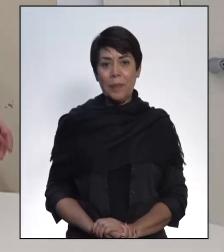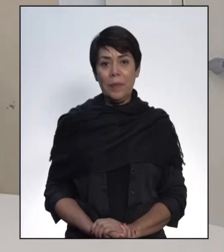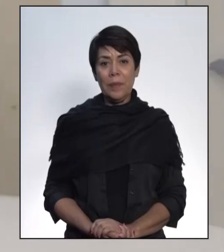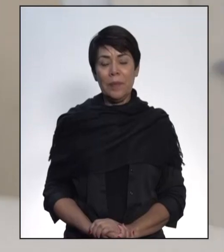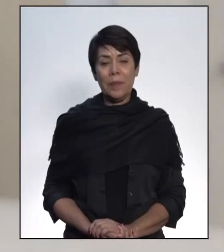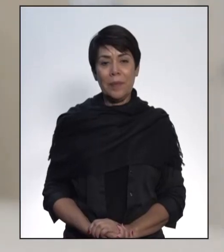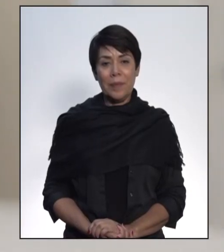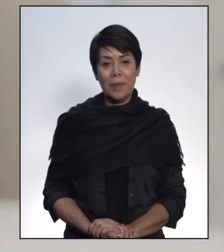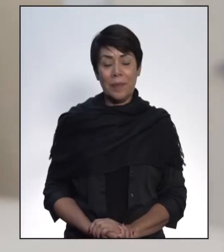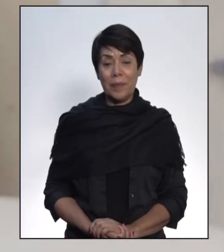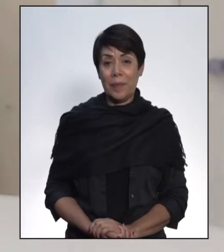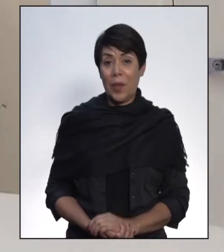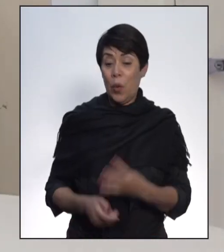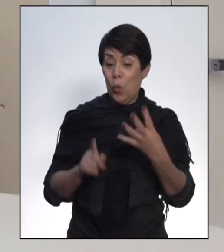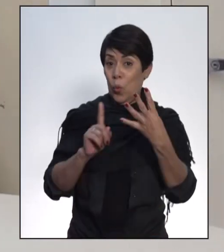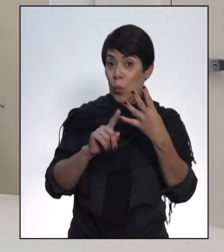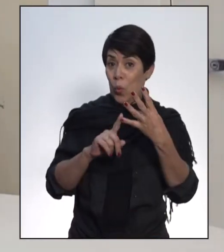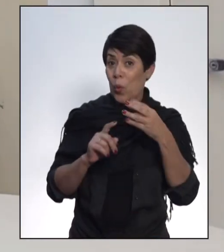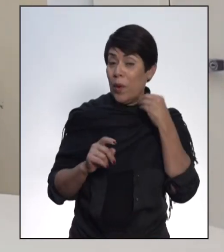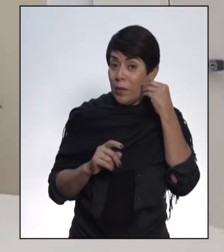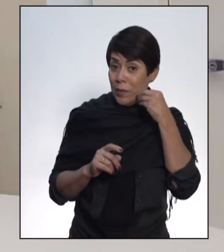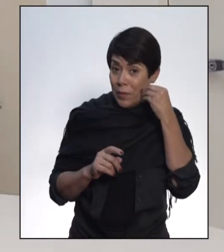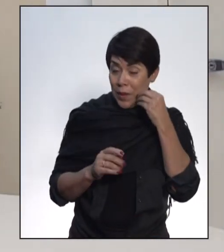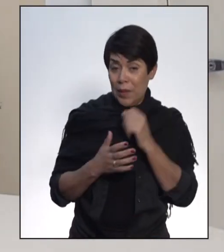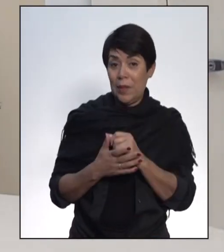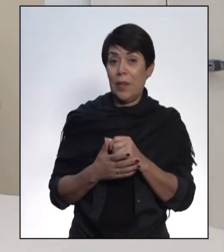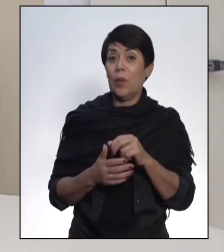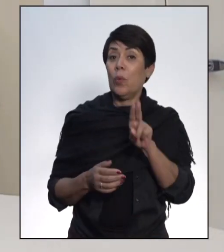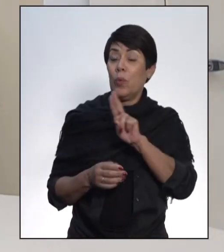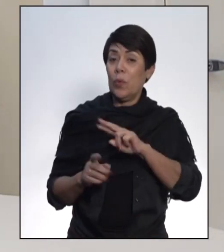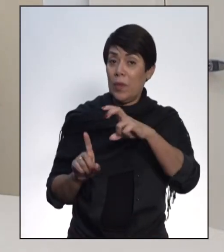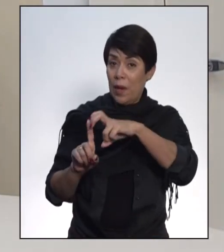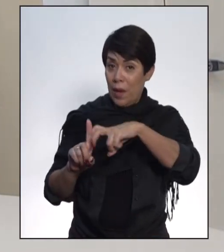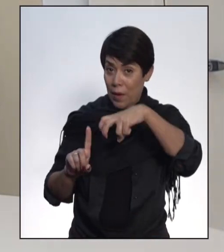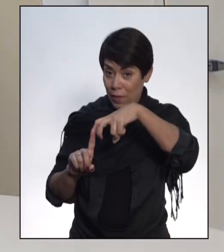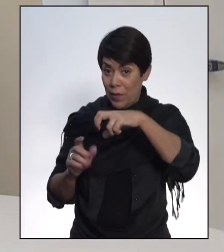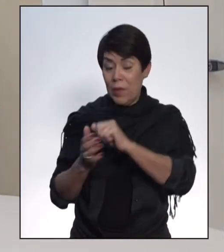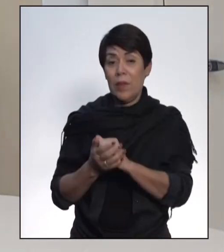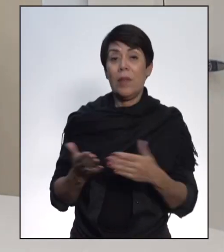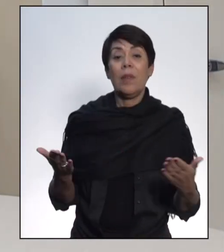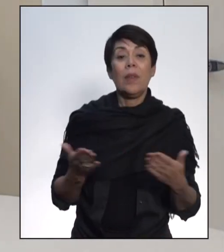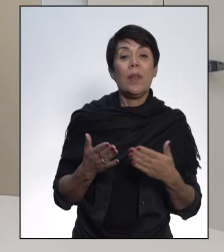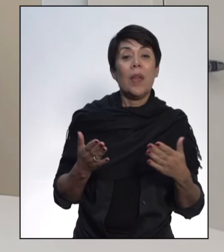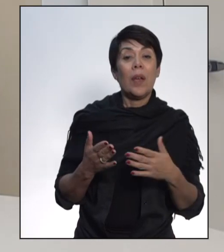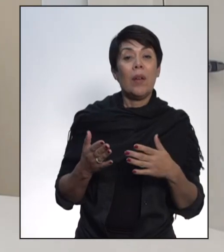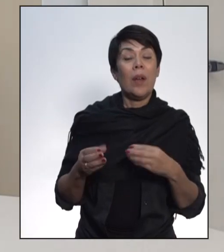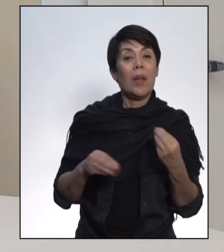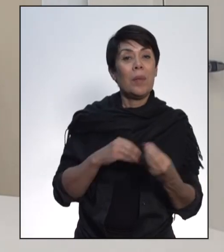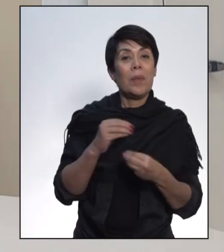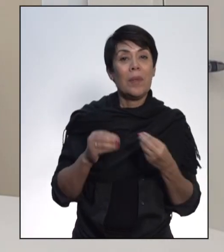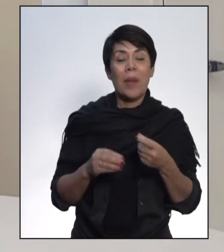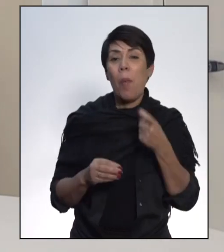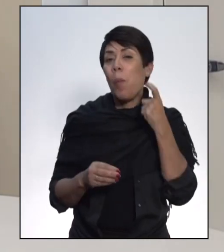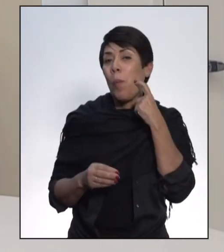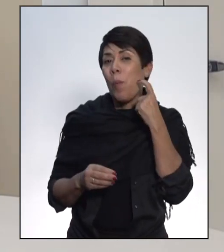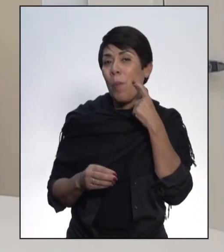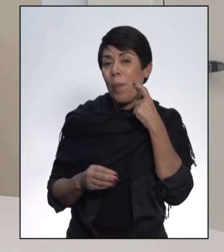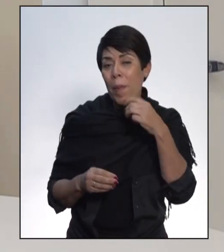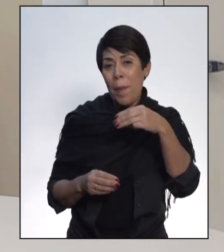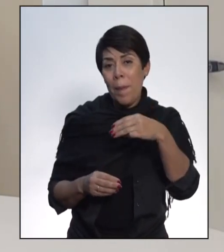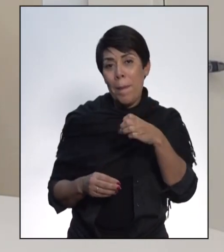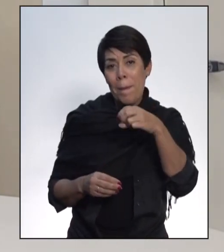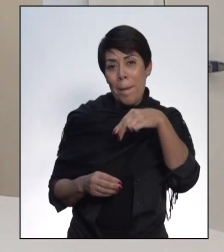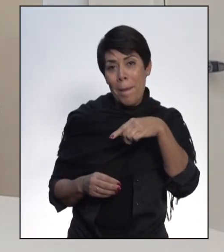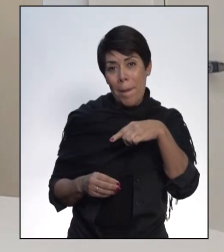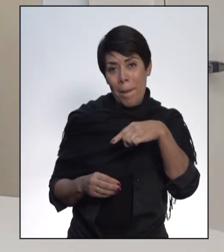Para realizarmos o quarto experimento, nós vamos usar novamente refrigerante e agora algumas balinhas de menta. Eu vou adicionar